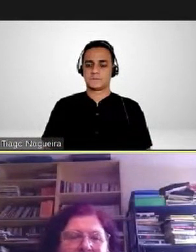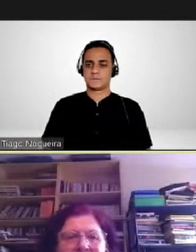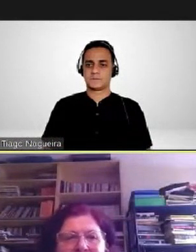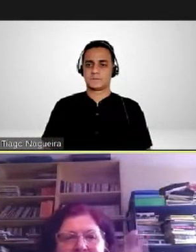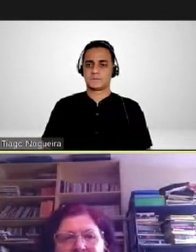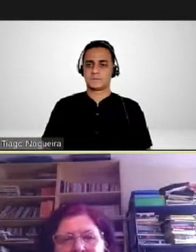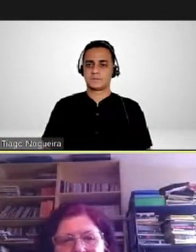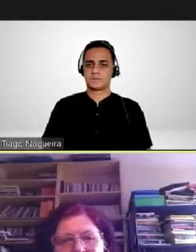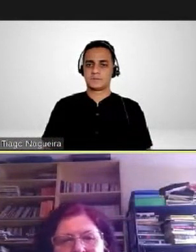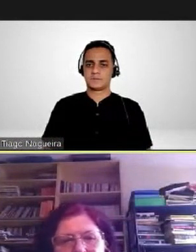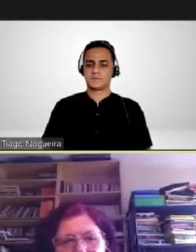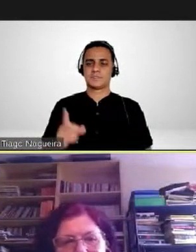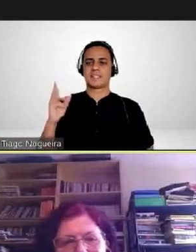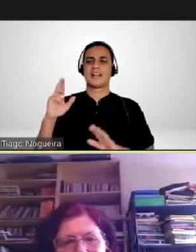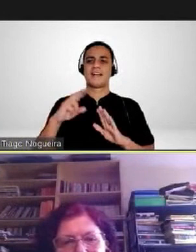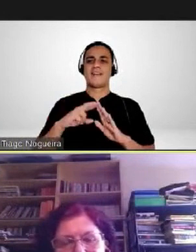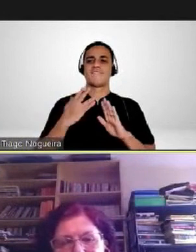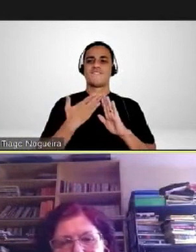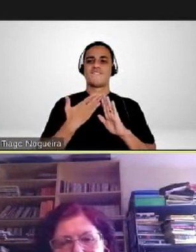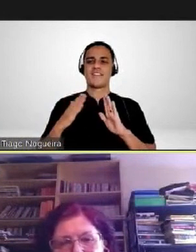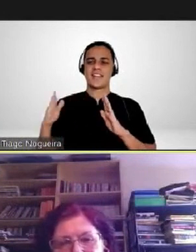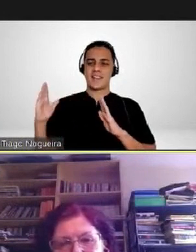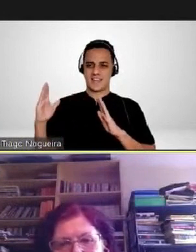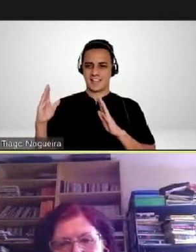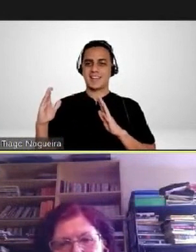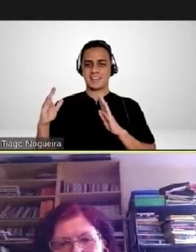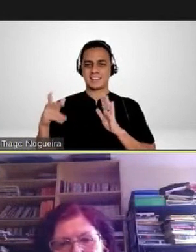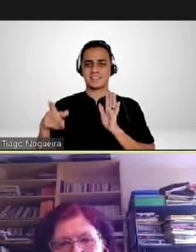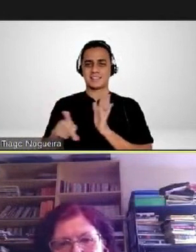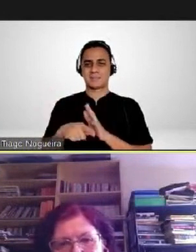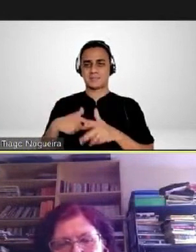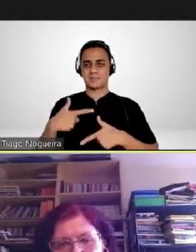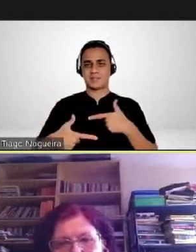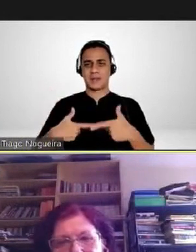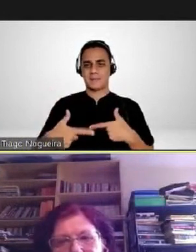E aqui tem as referências bibliográficas, né? Do trabalho.